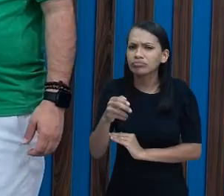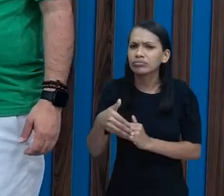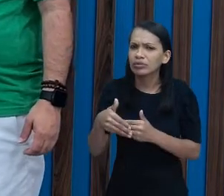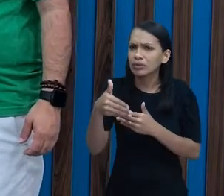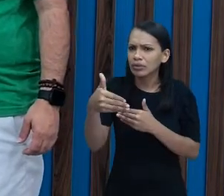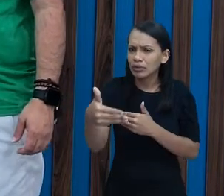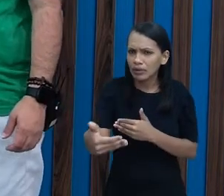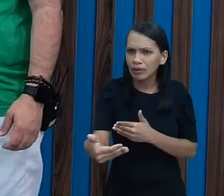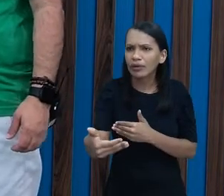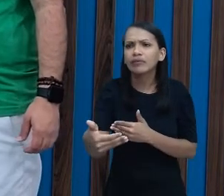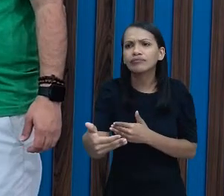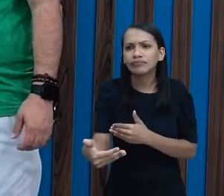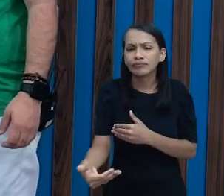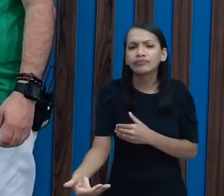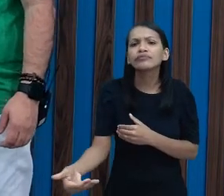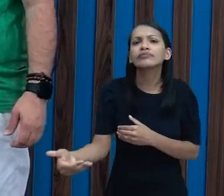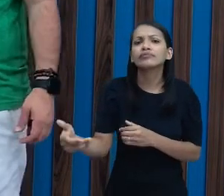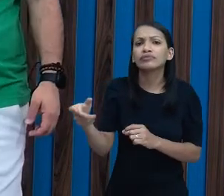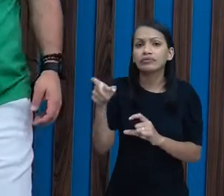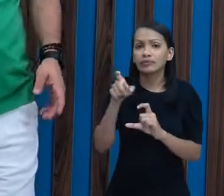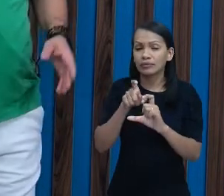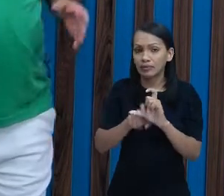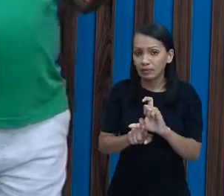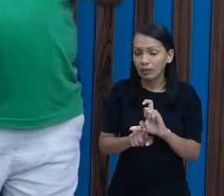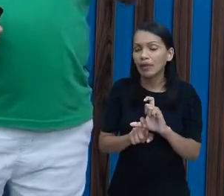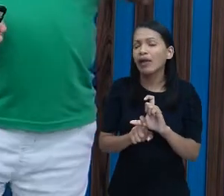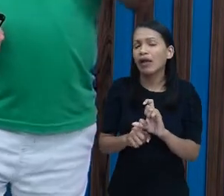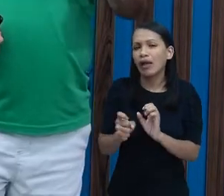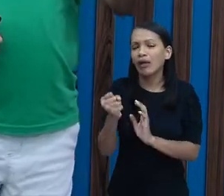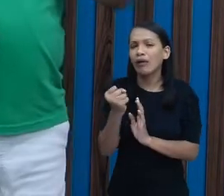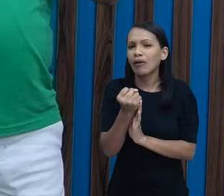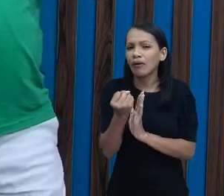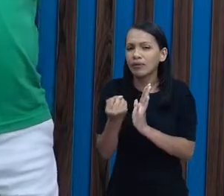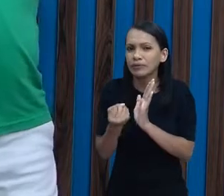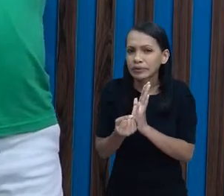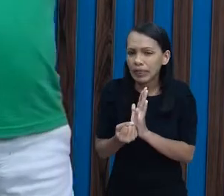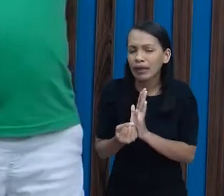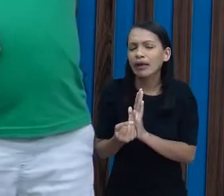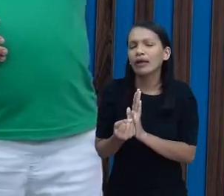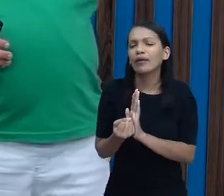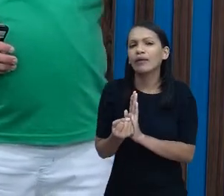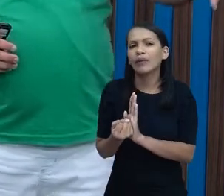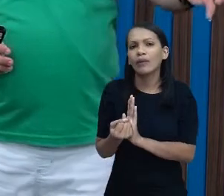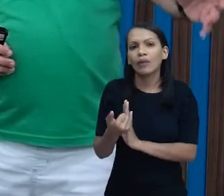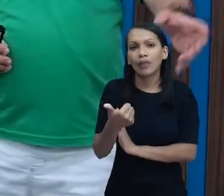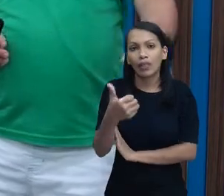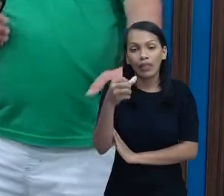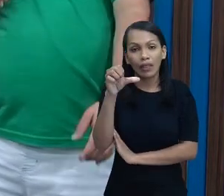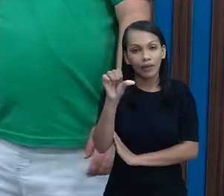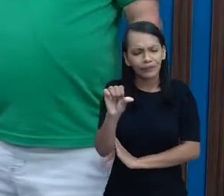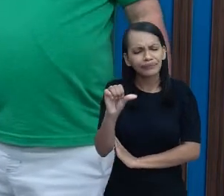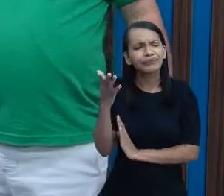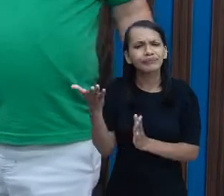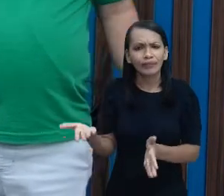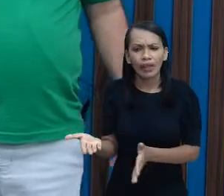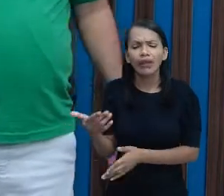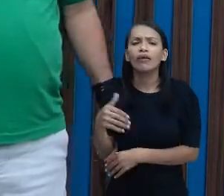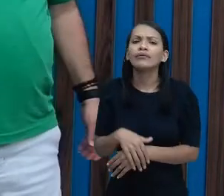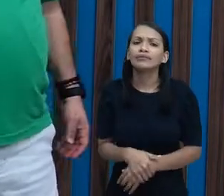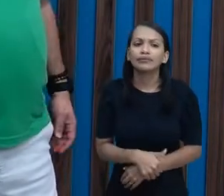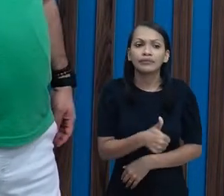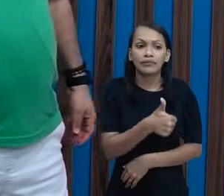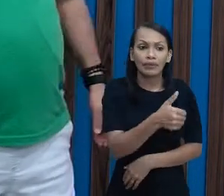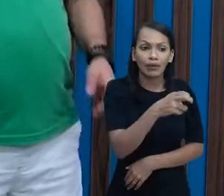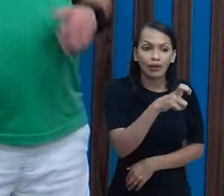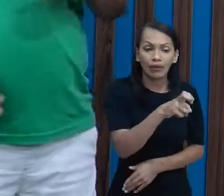independência dos territórios americanos no século XIX. Então, é um processo que se estendeu desde o século XV